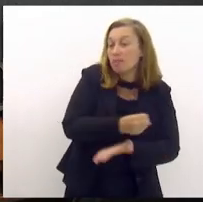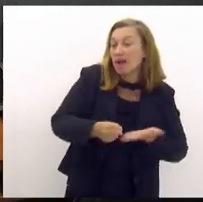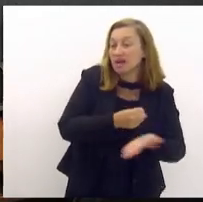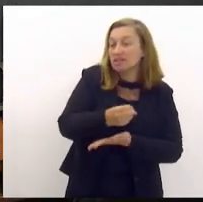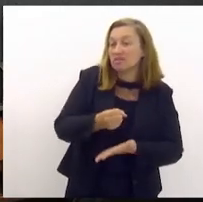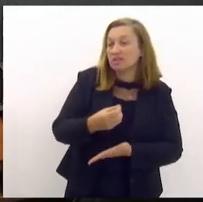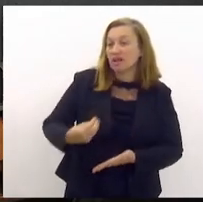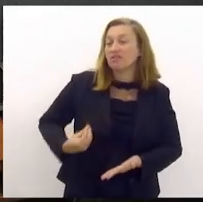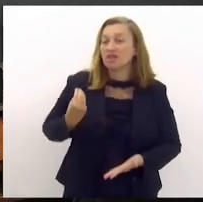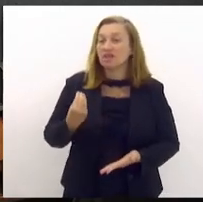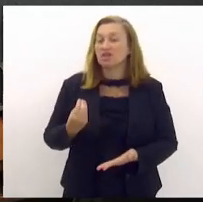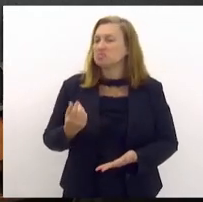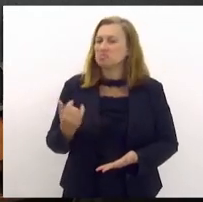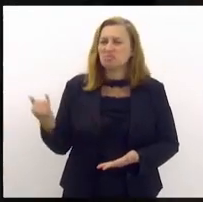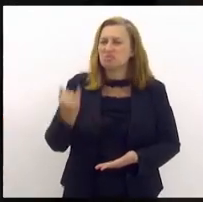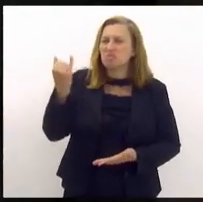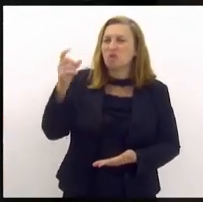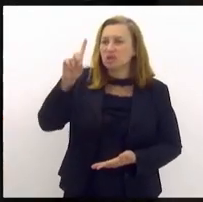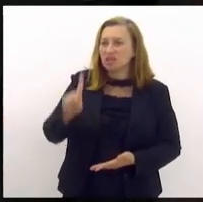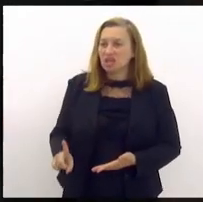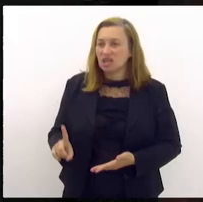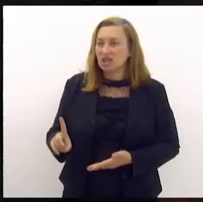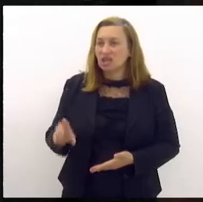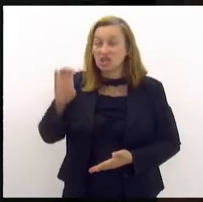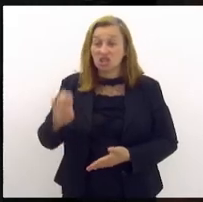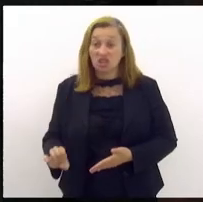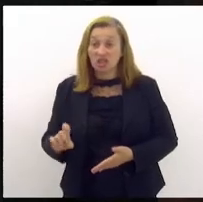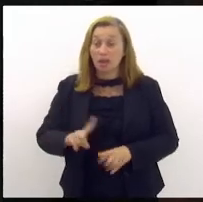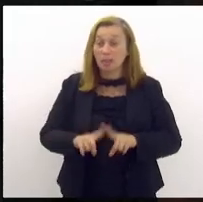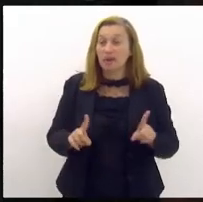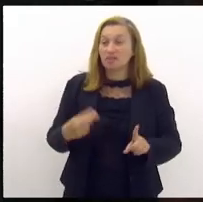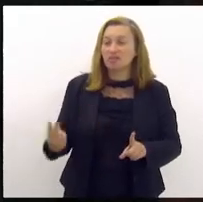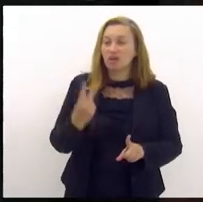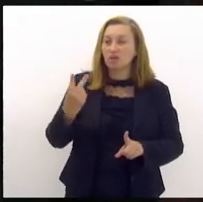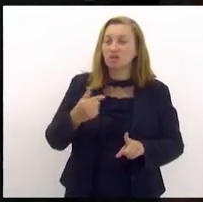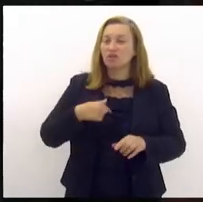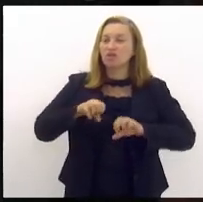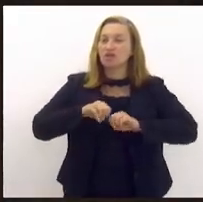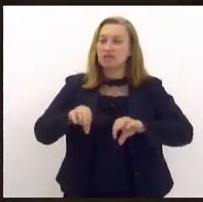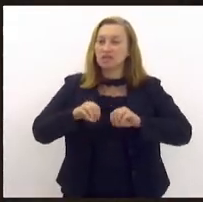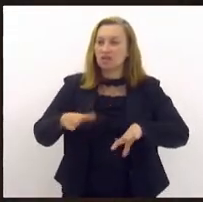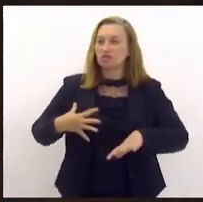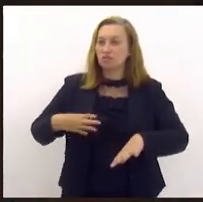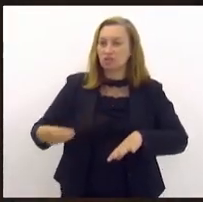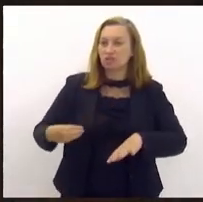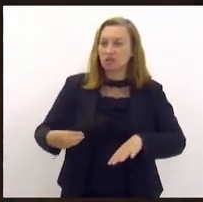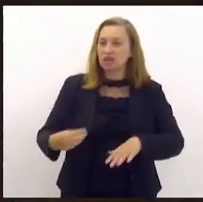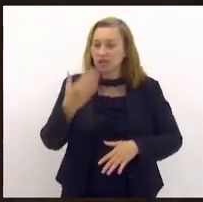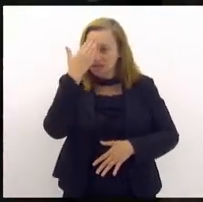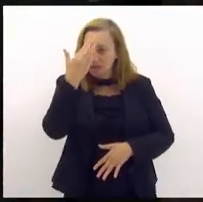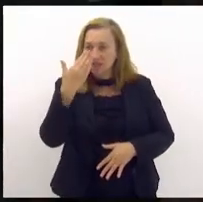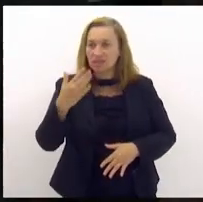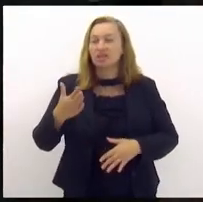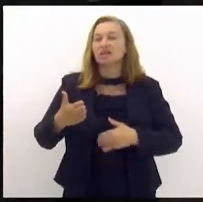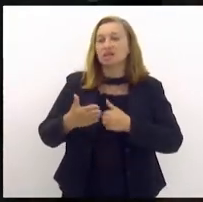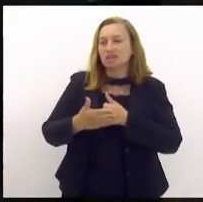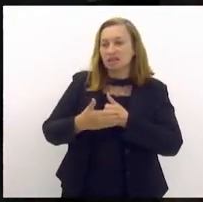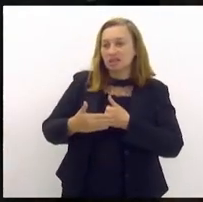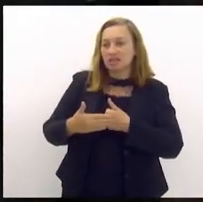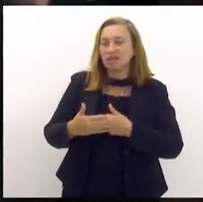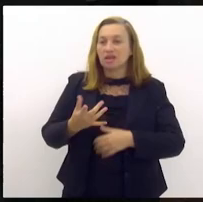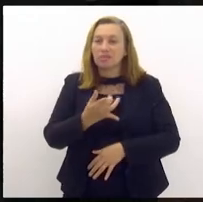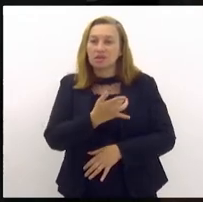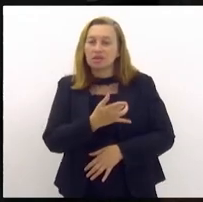nem esquerda, são valores que com certeza eu vou querer passar para os meus filhos, que é o da gratidão, da bondade, da